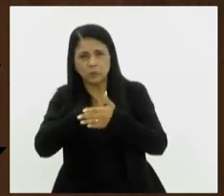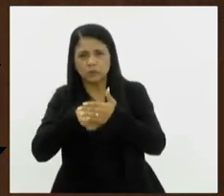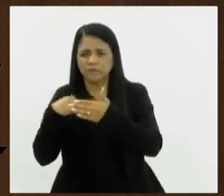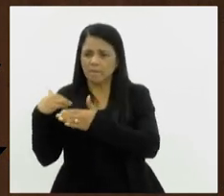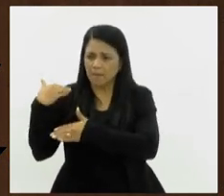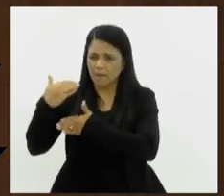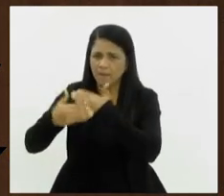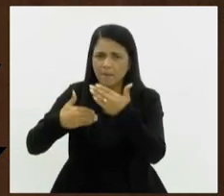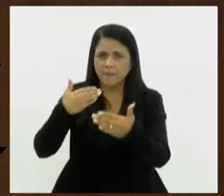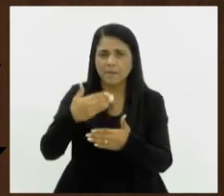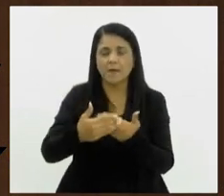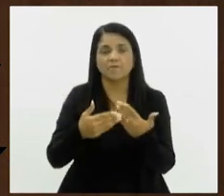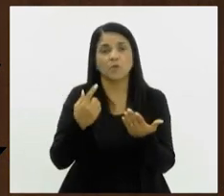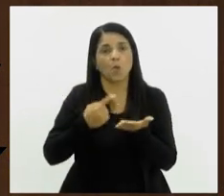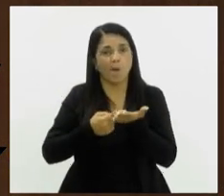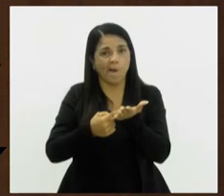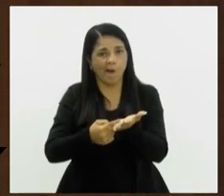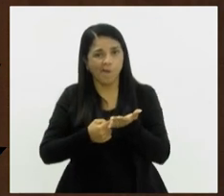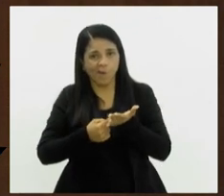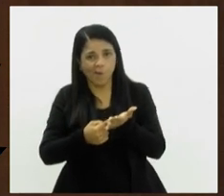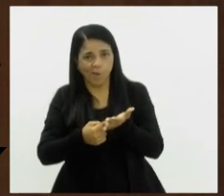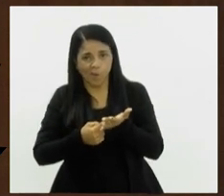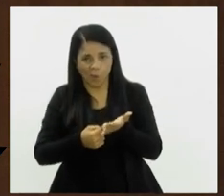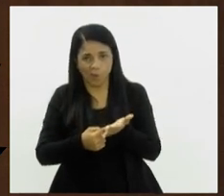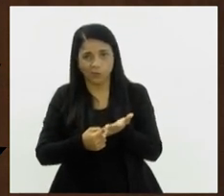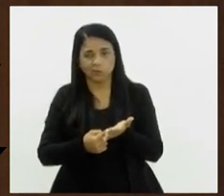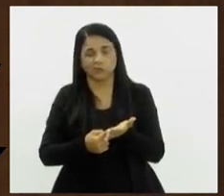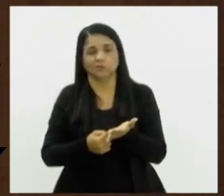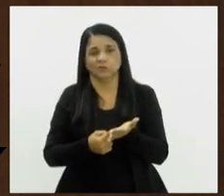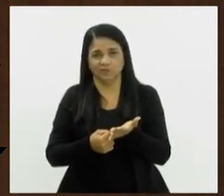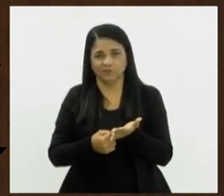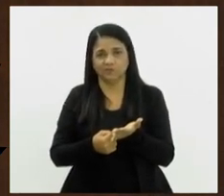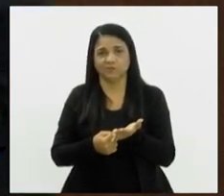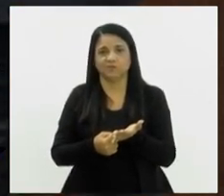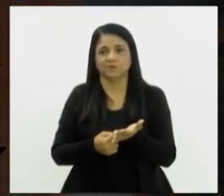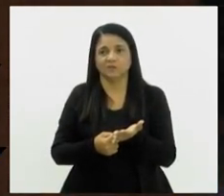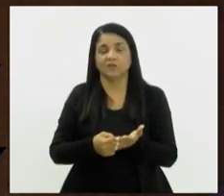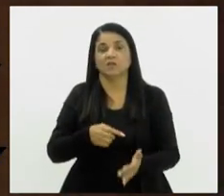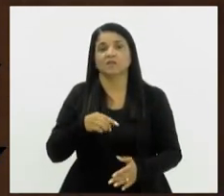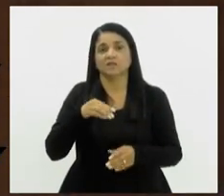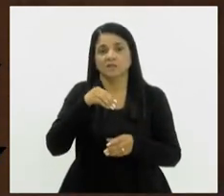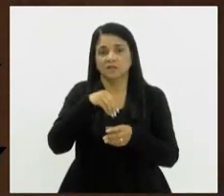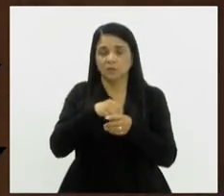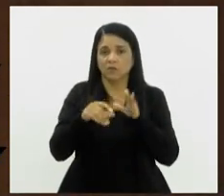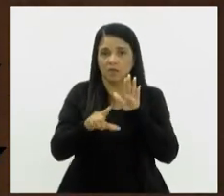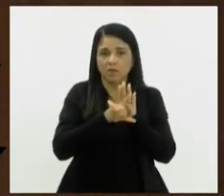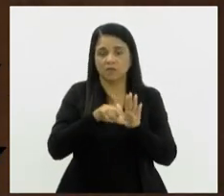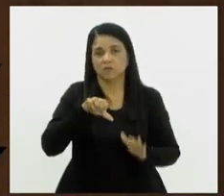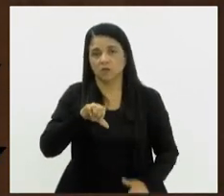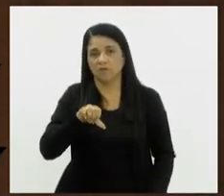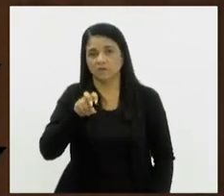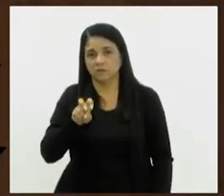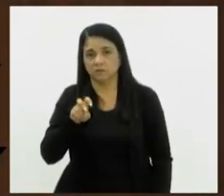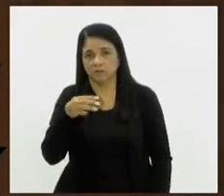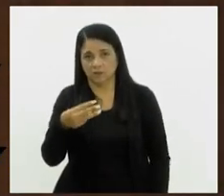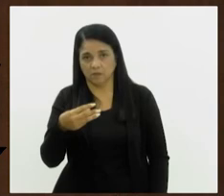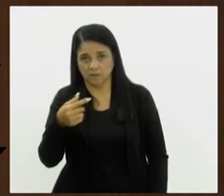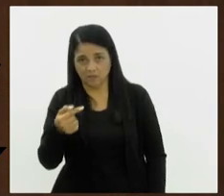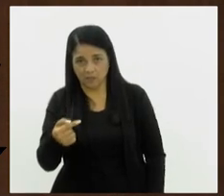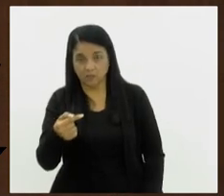trás, foi um acordo que fizemos aqui, que dentro da 9537, o veterano teria